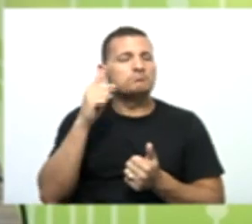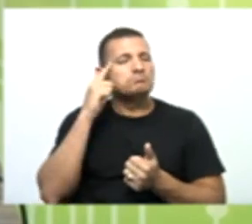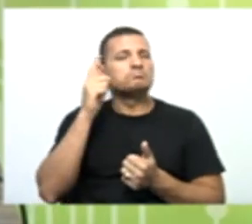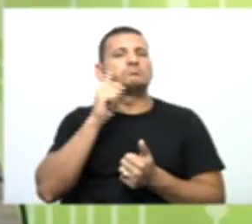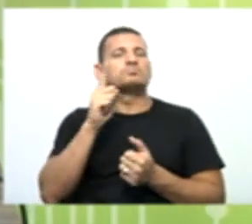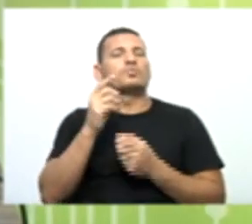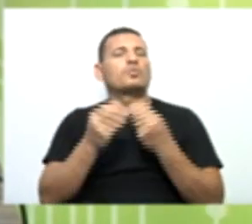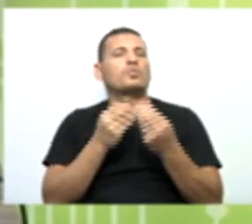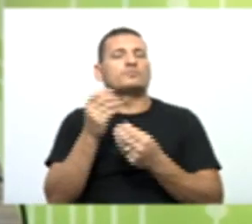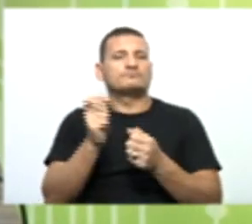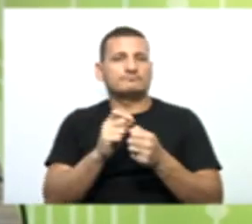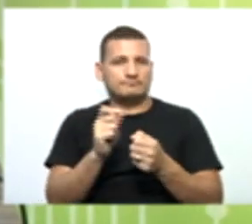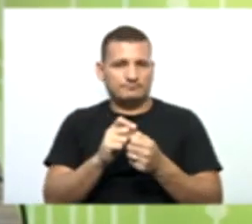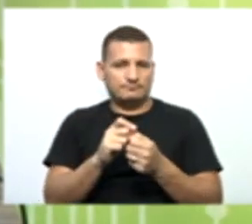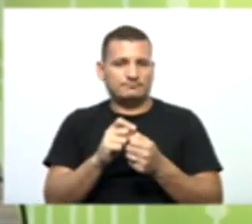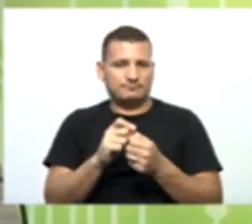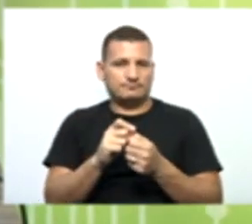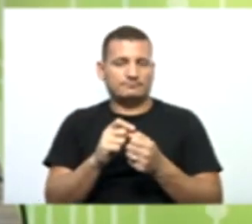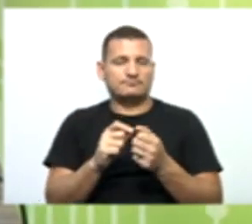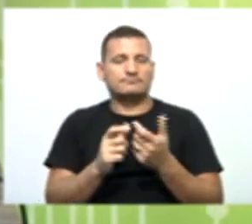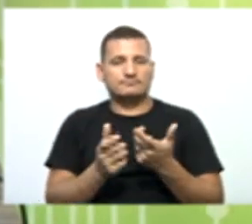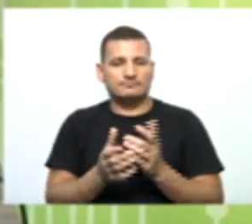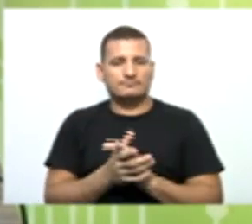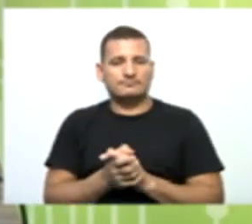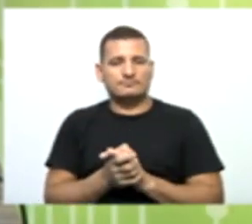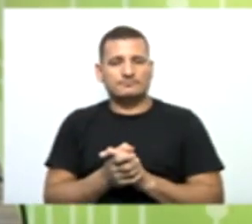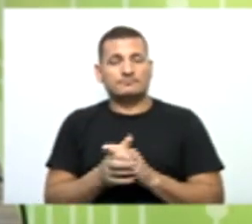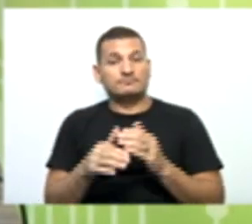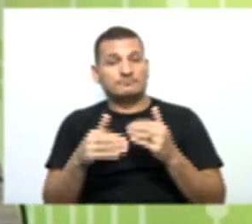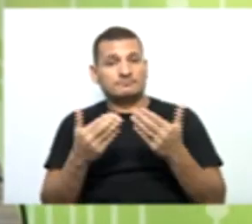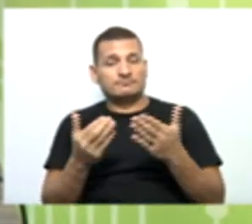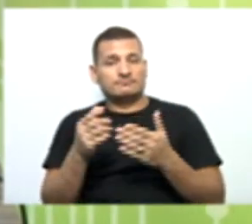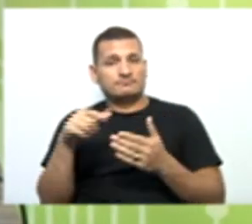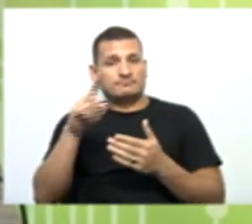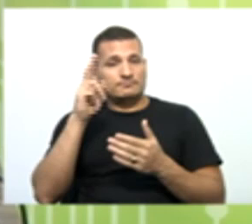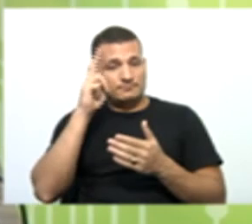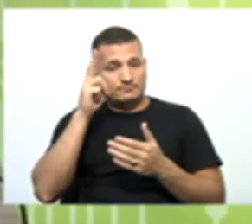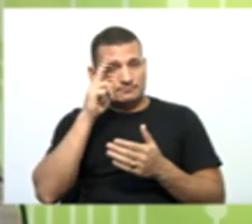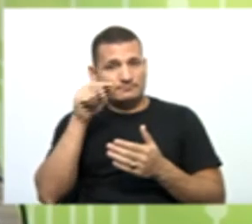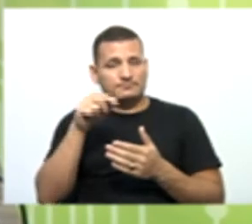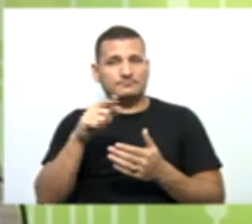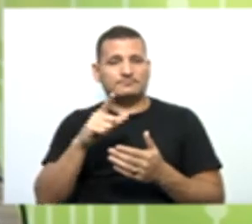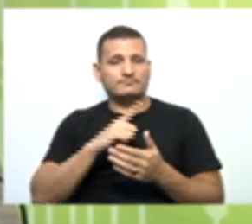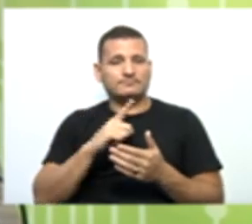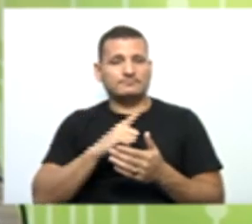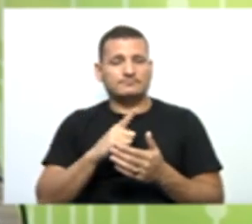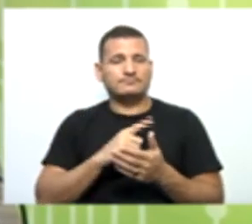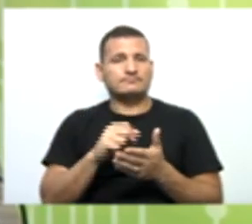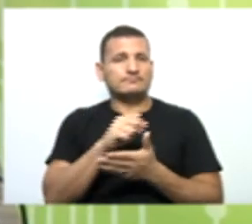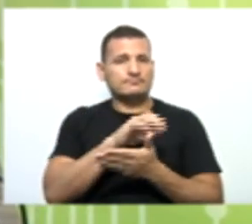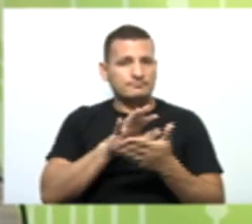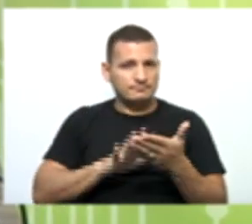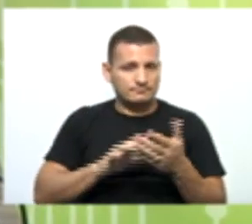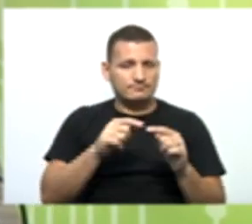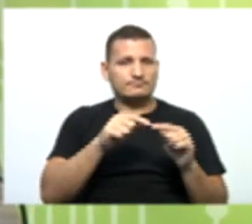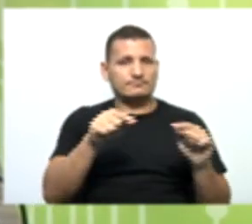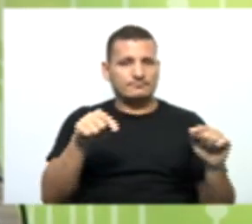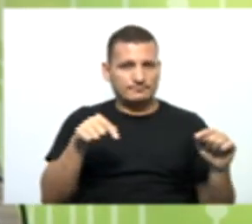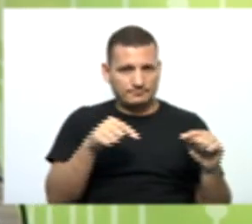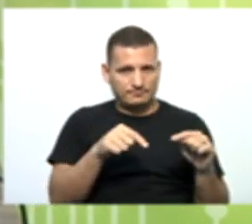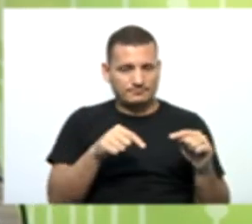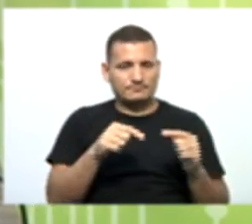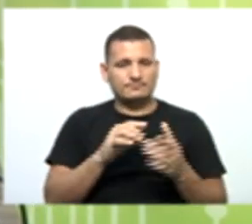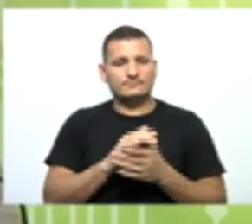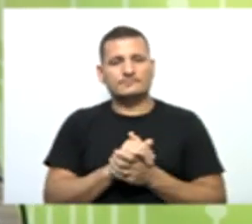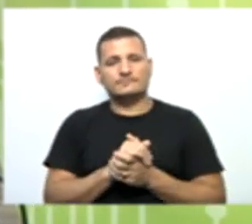de fato que deve ser feito, ok? Então, pessoal, só lembrando que vocês têm essas atividades de sala que nós fazemos no final de